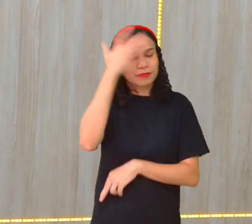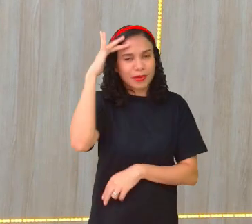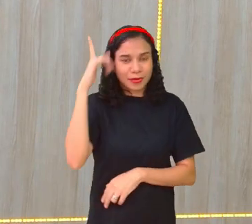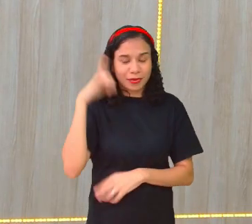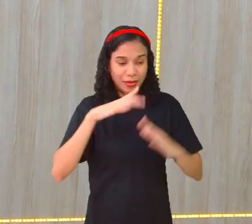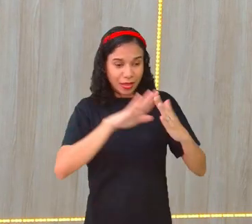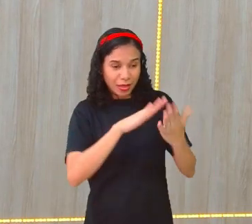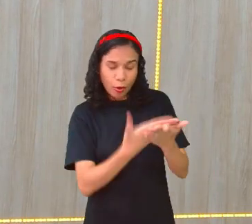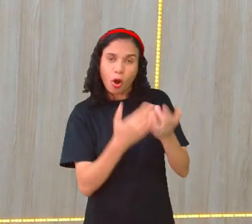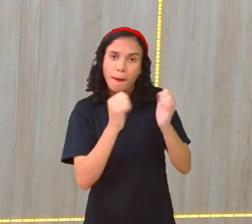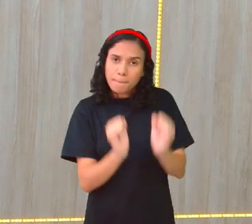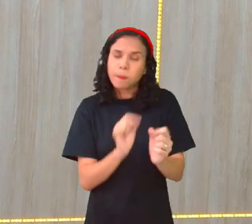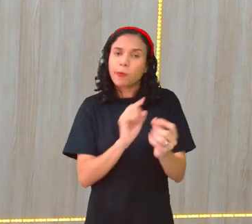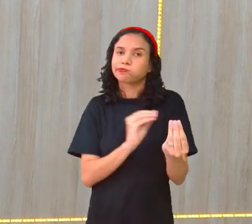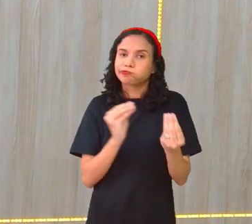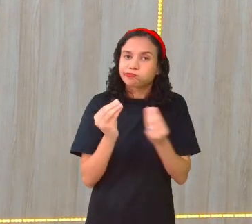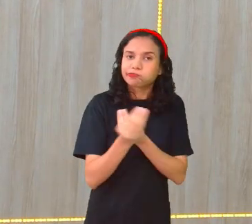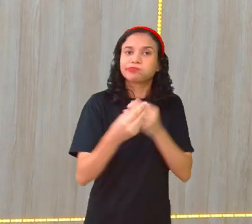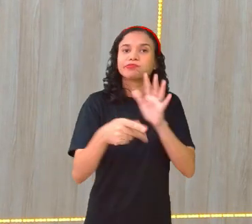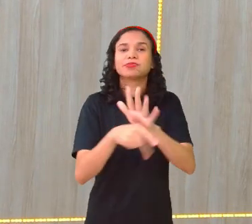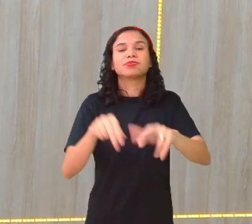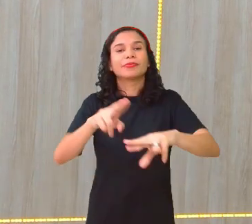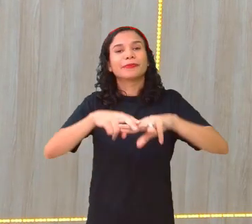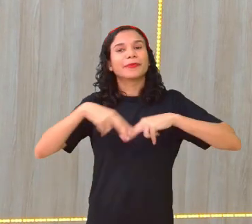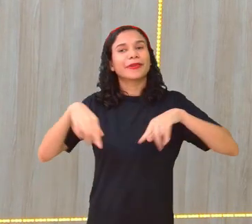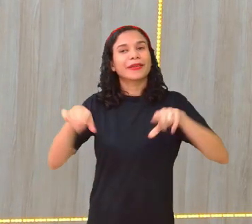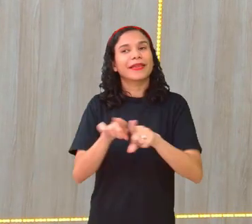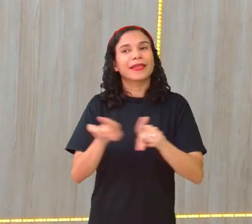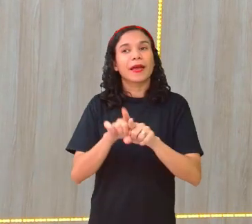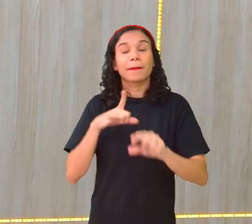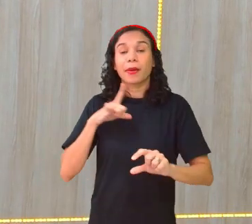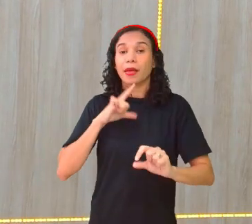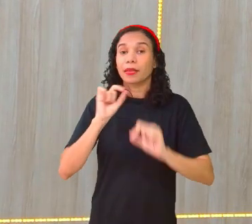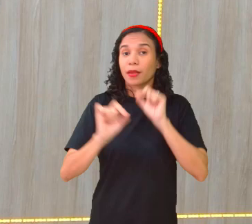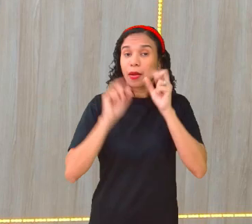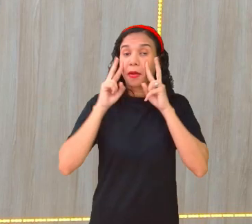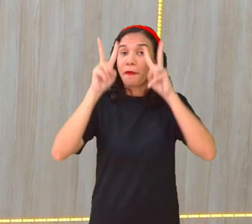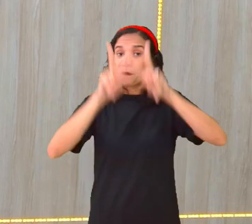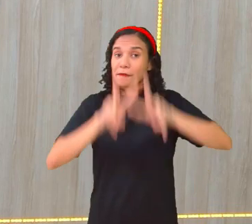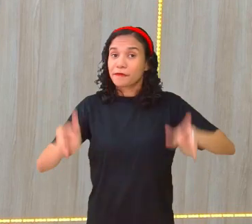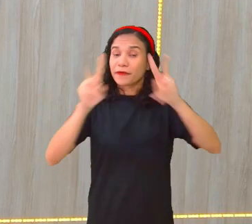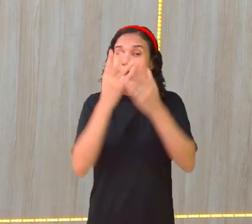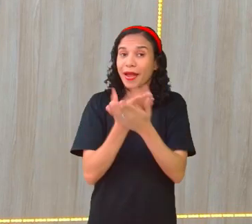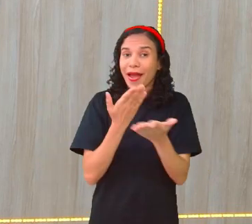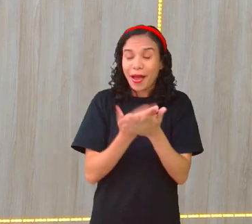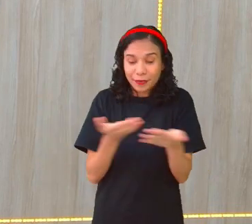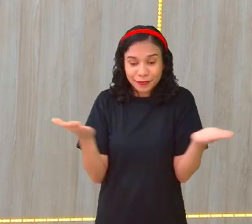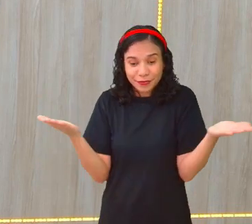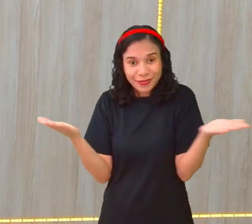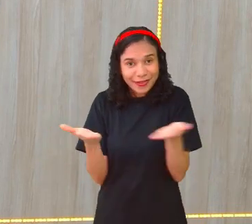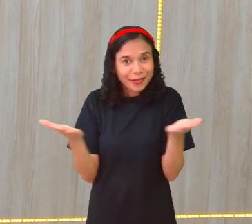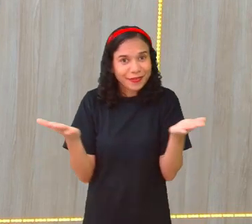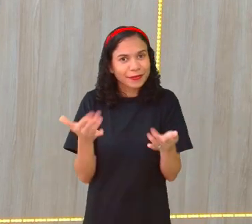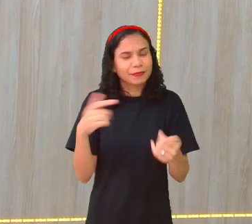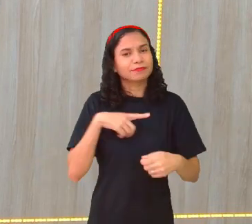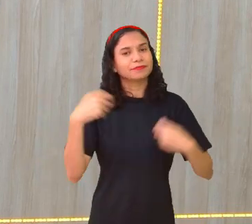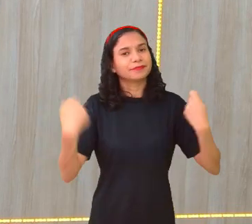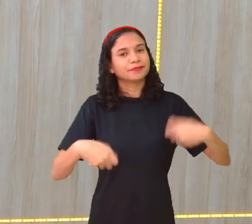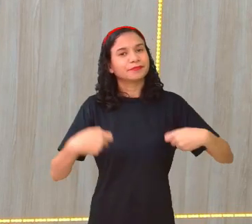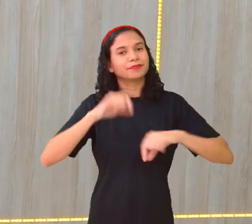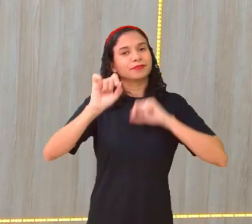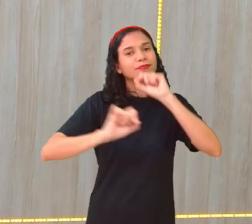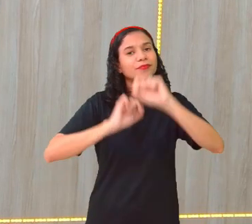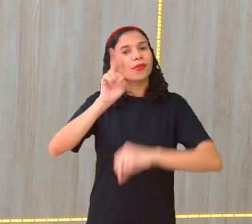escola pode trocar. E também, pessoal, nós podemos assistir a nossa aula ao vivo. Só é baixar